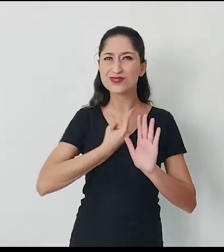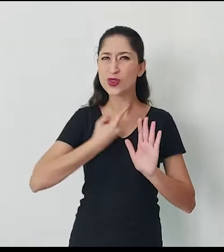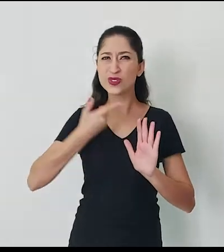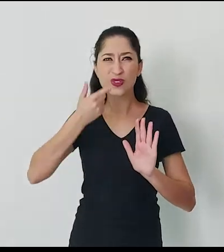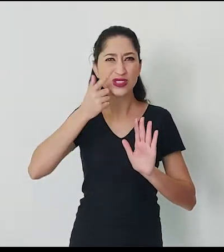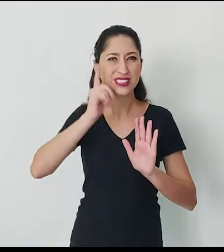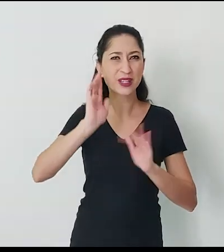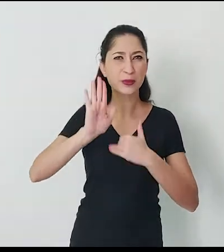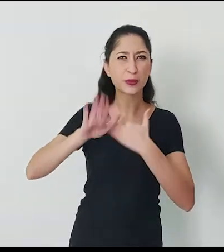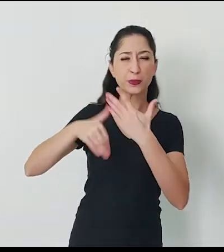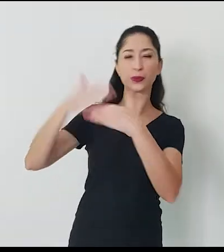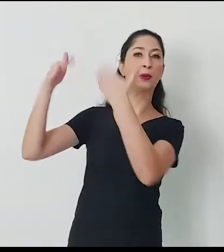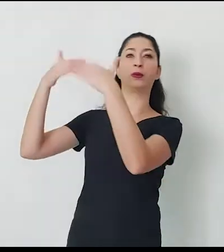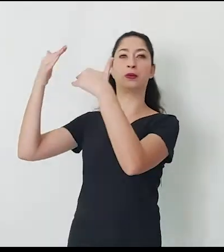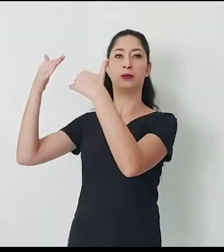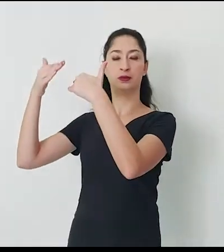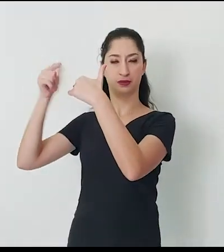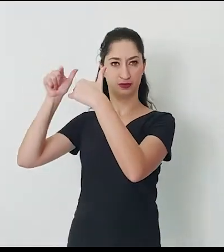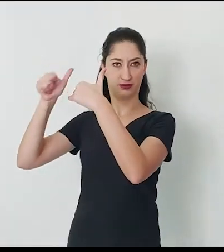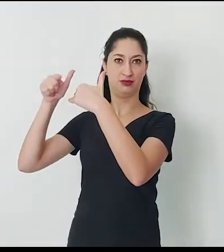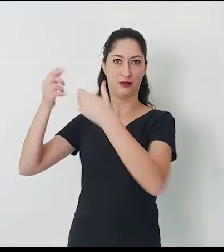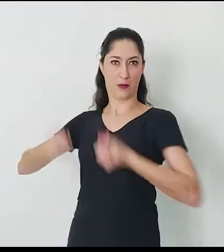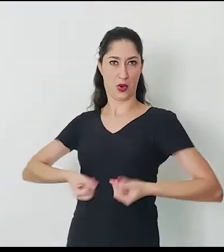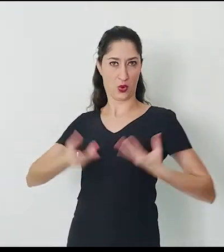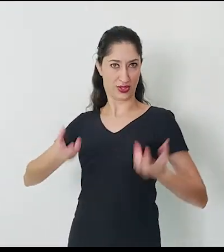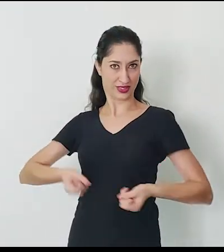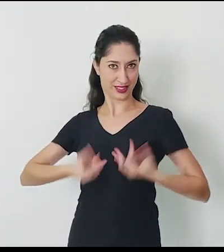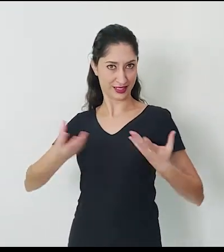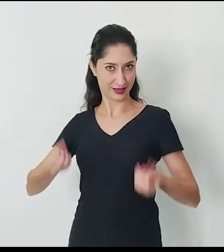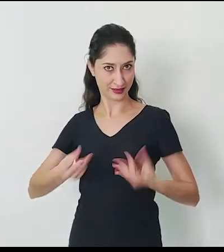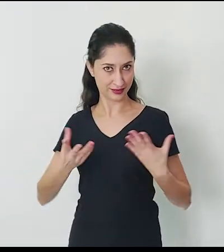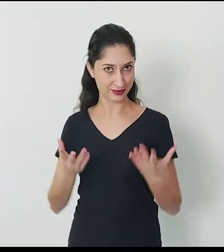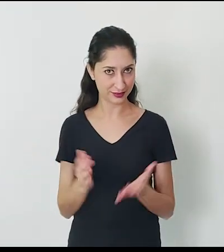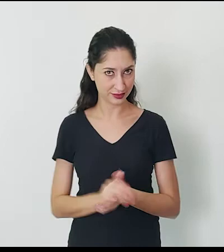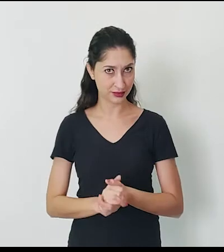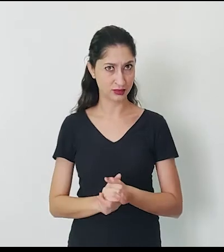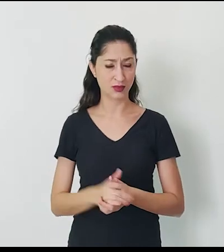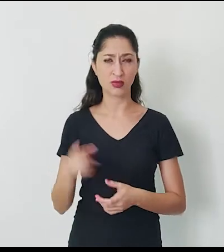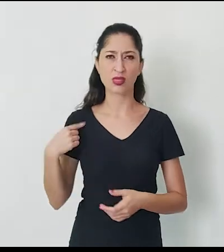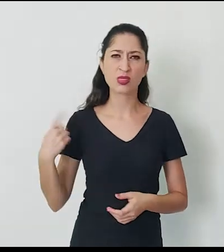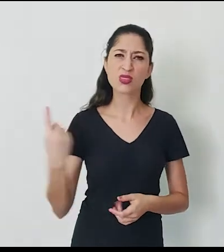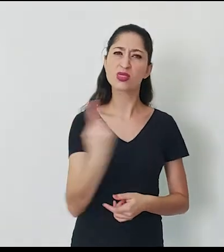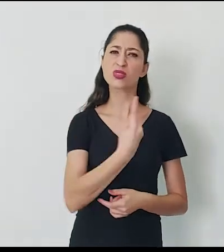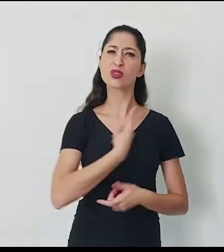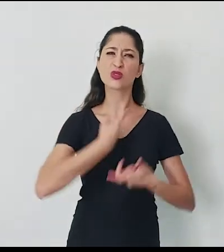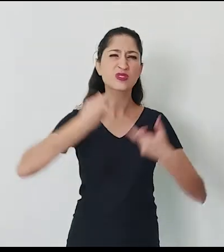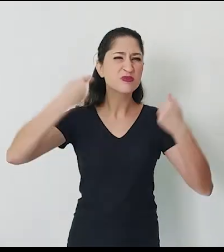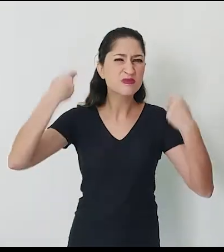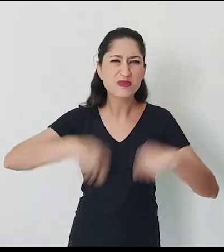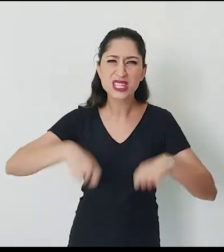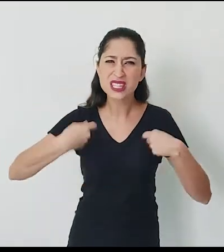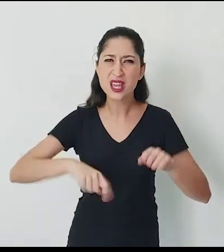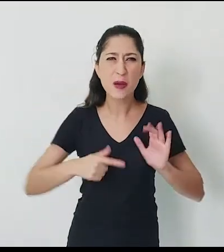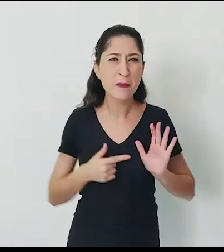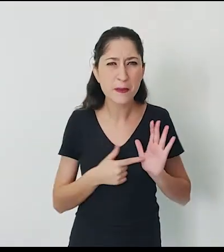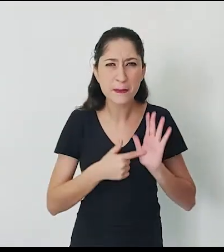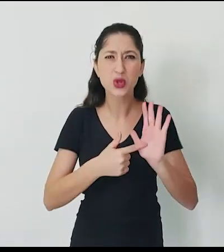se potencializar demais como escritor, como poeta, sabe? E é isso. E é